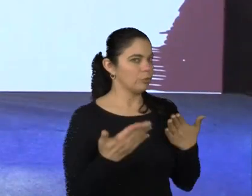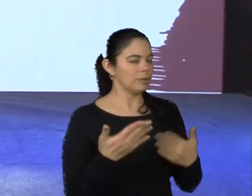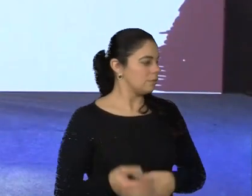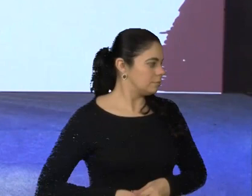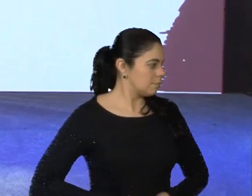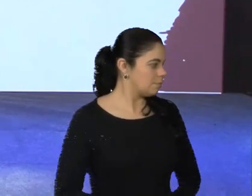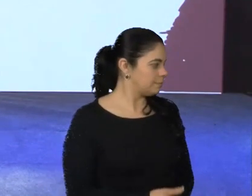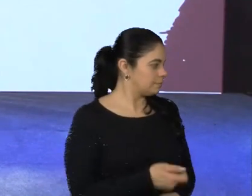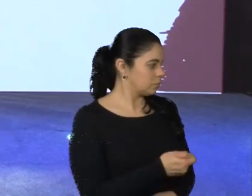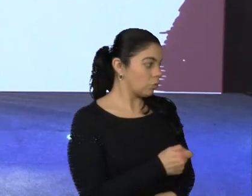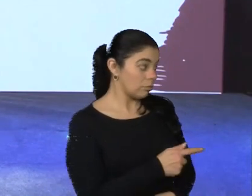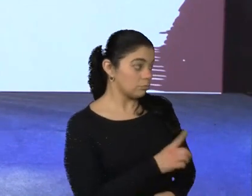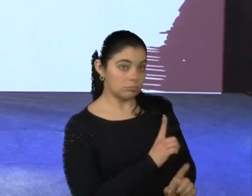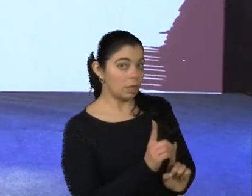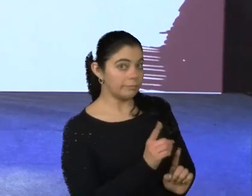não tem?